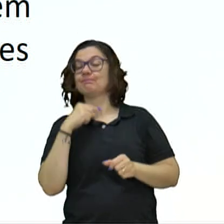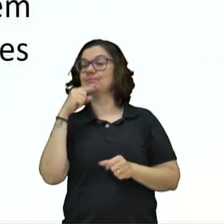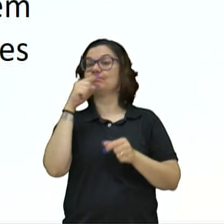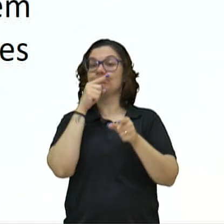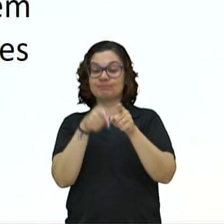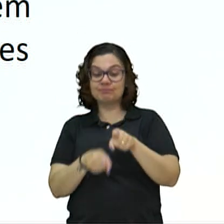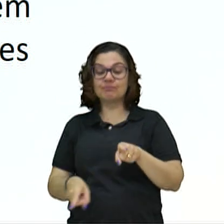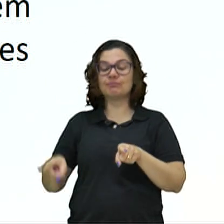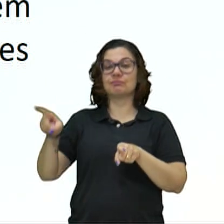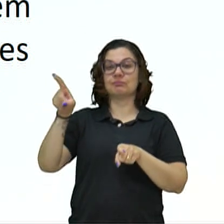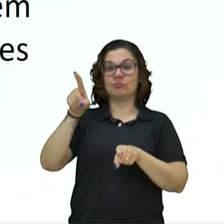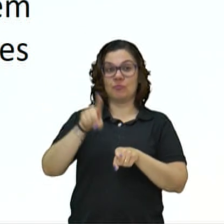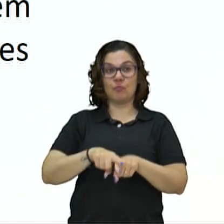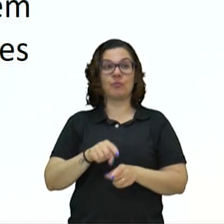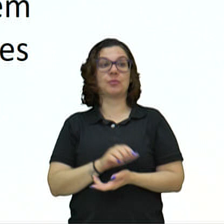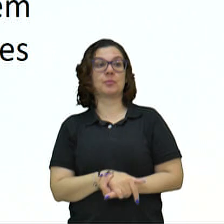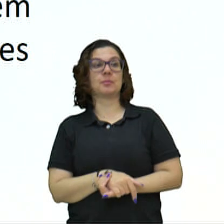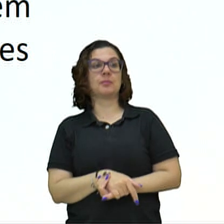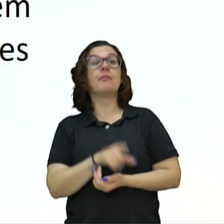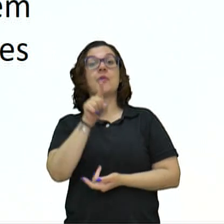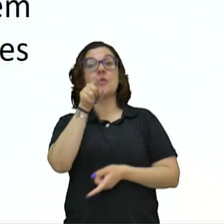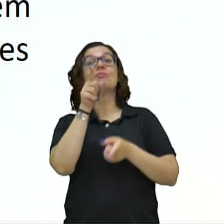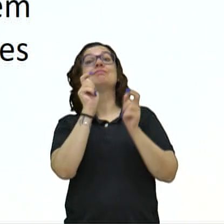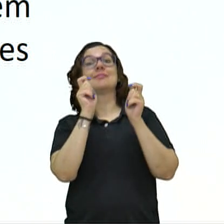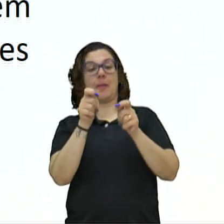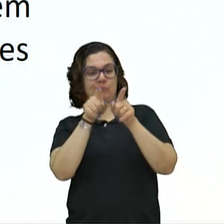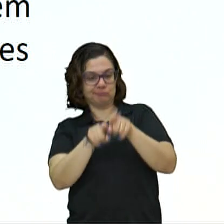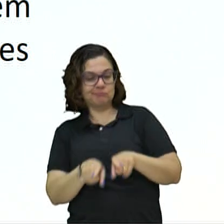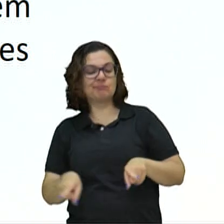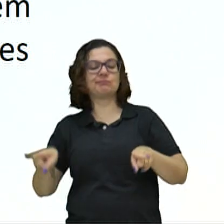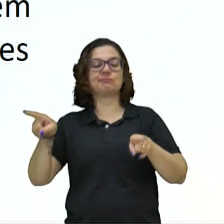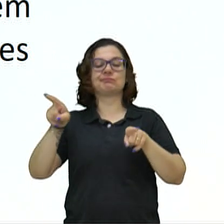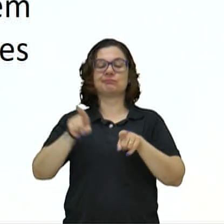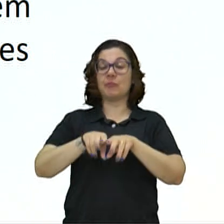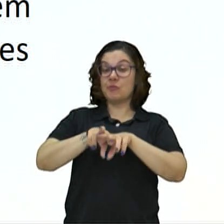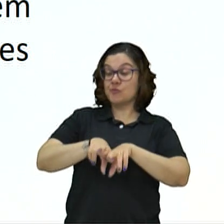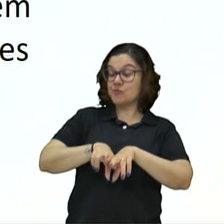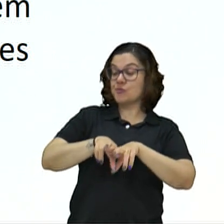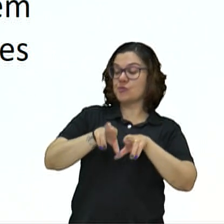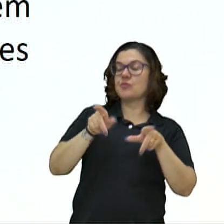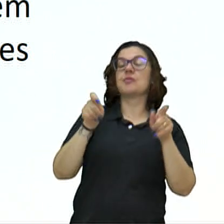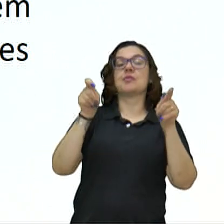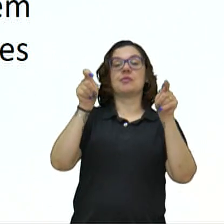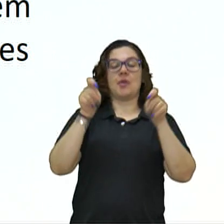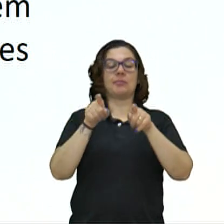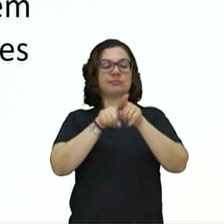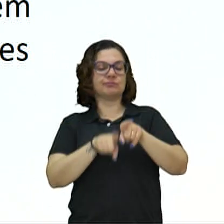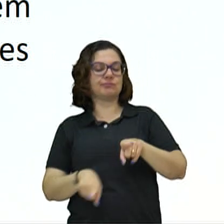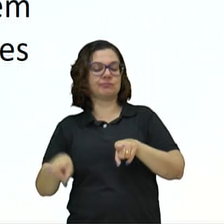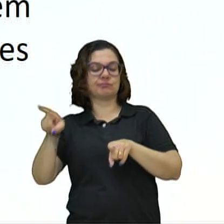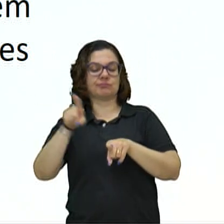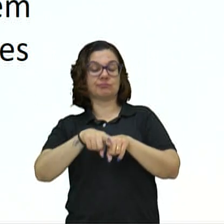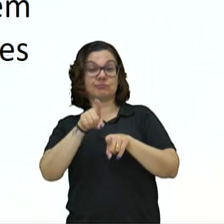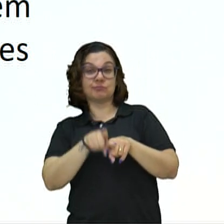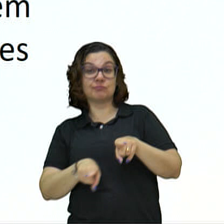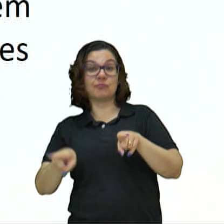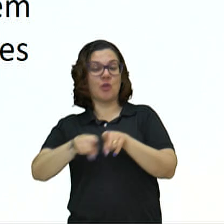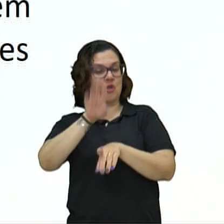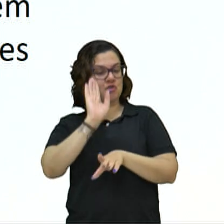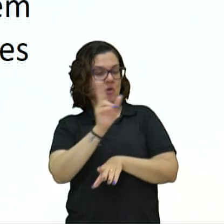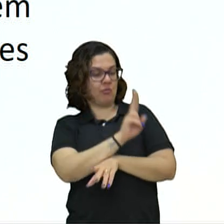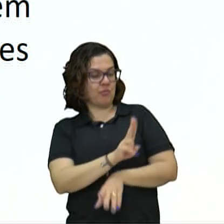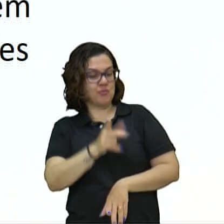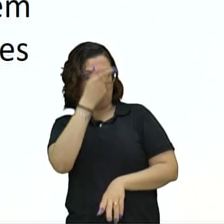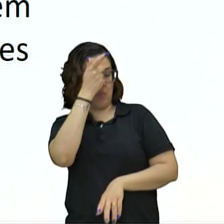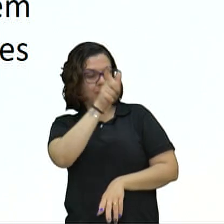renovação e os renováveis pelo contrário eles de tem a capacidade de renovação após serem